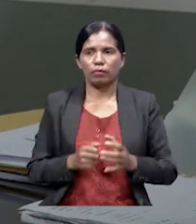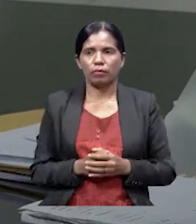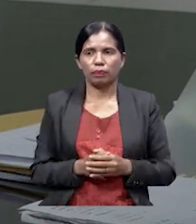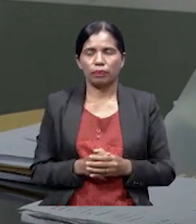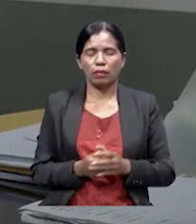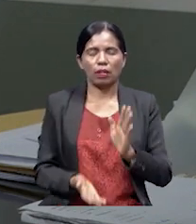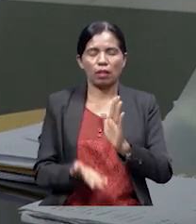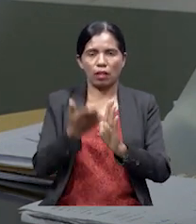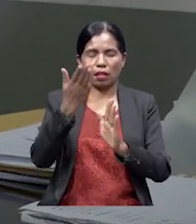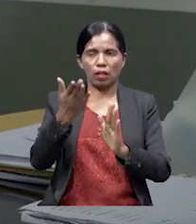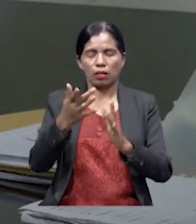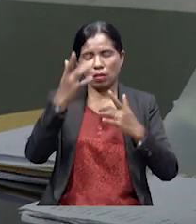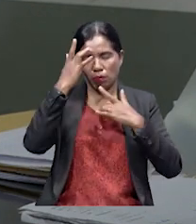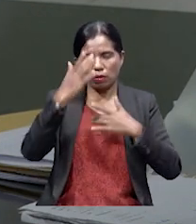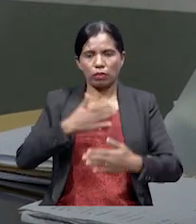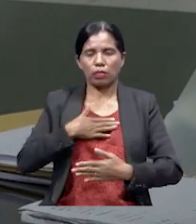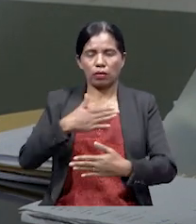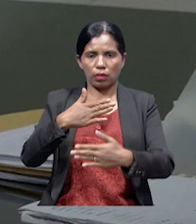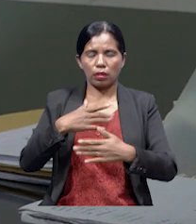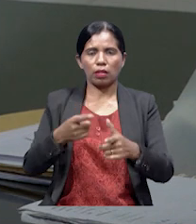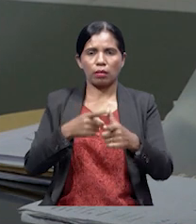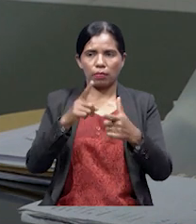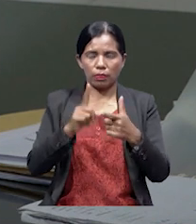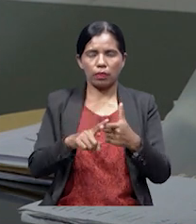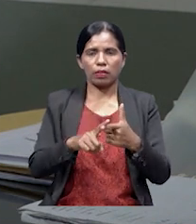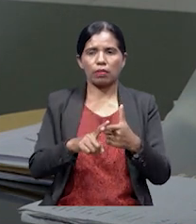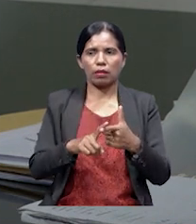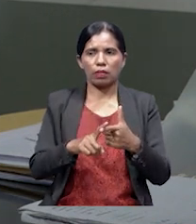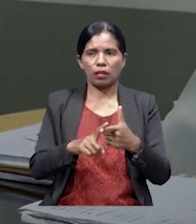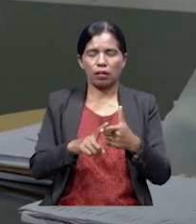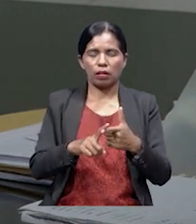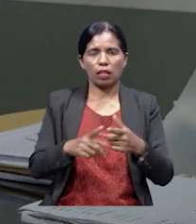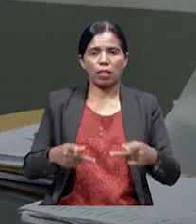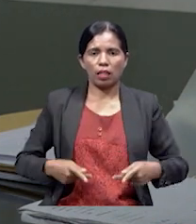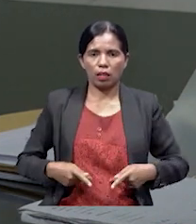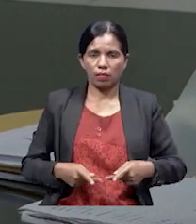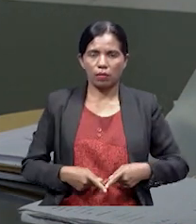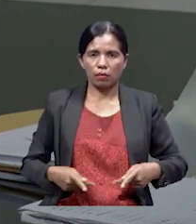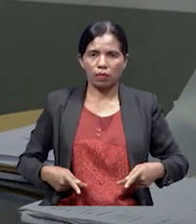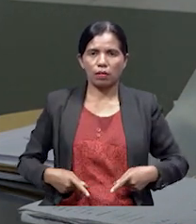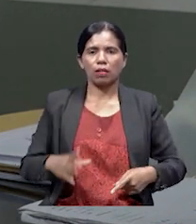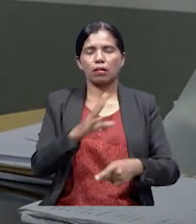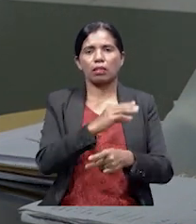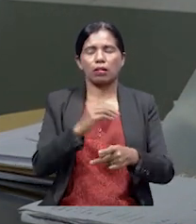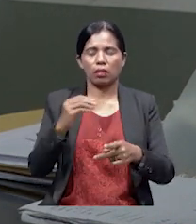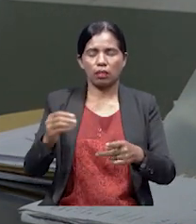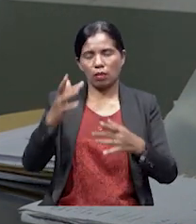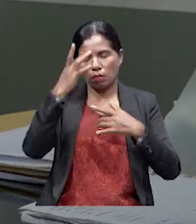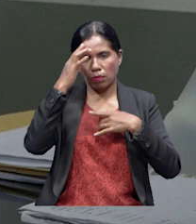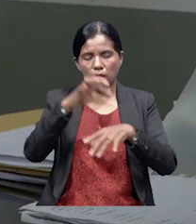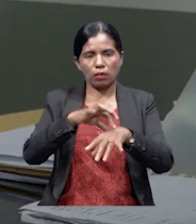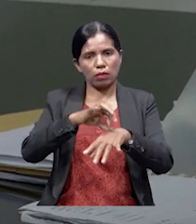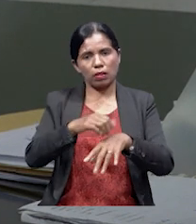tidak asli ini infeksi respirator tuirba maka diarrea depois mak tuir moras kulit